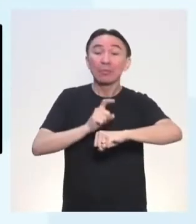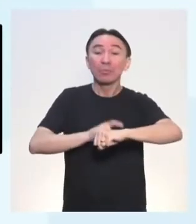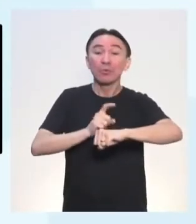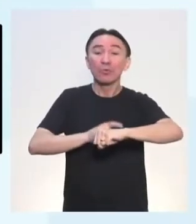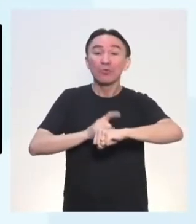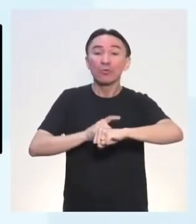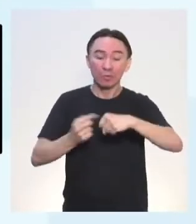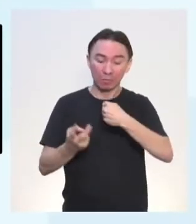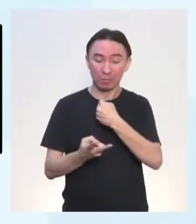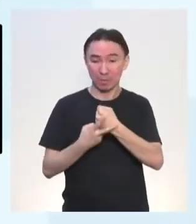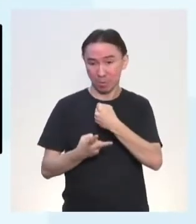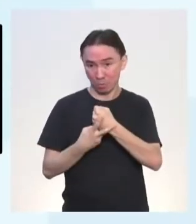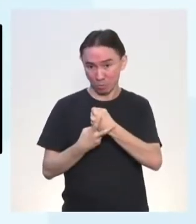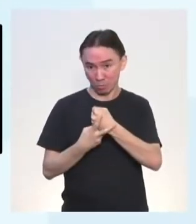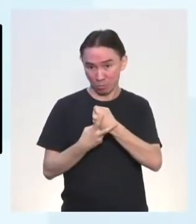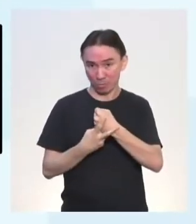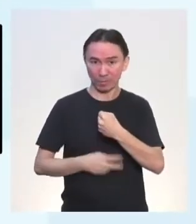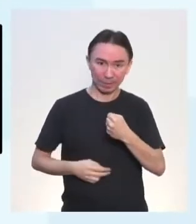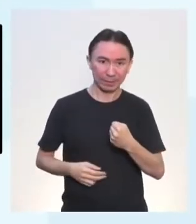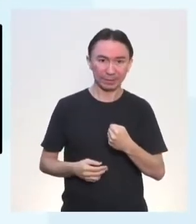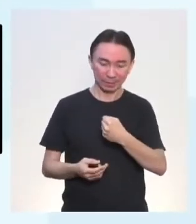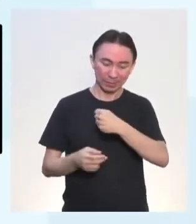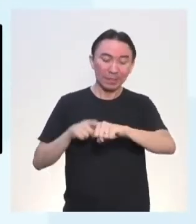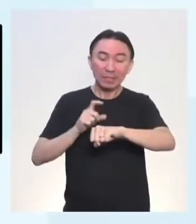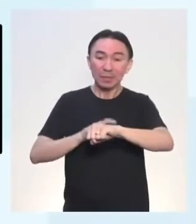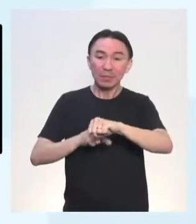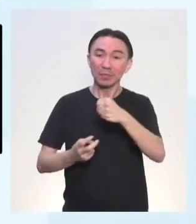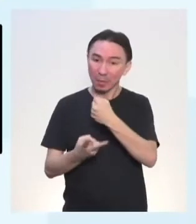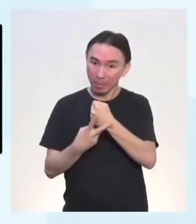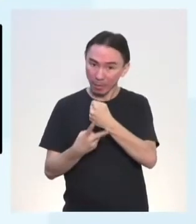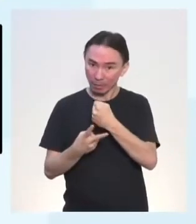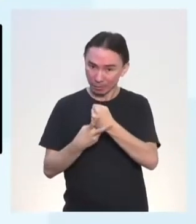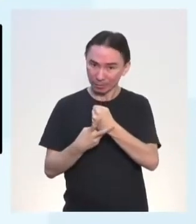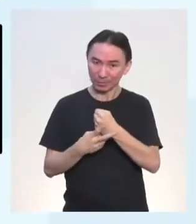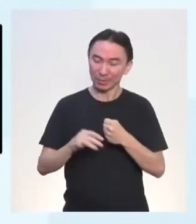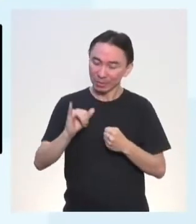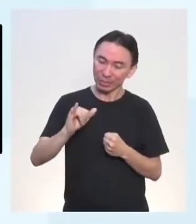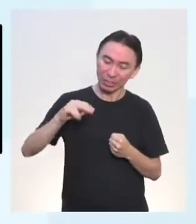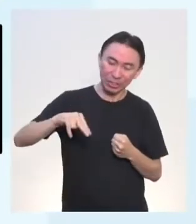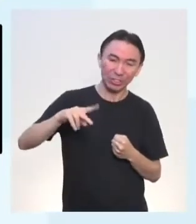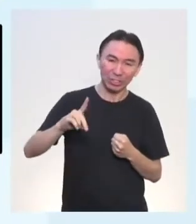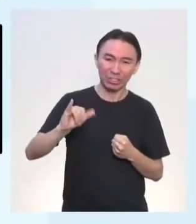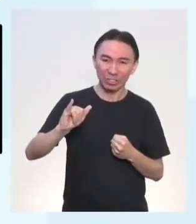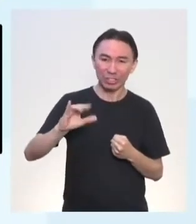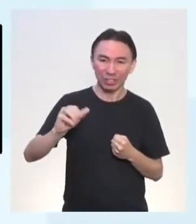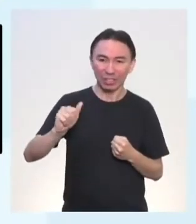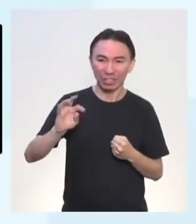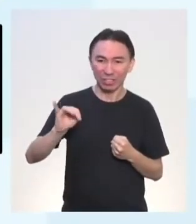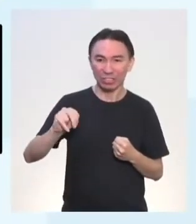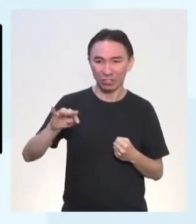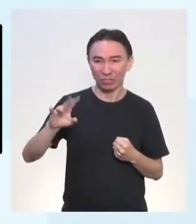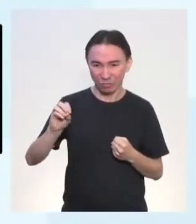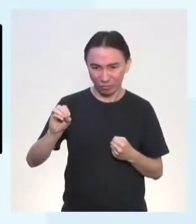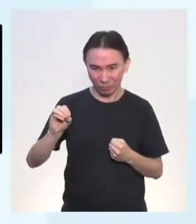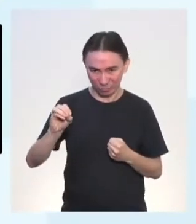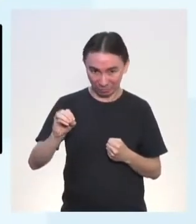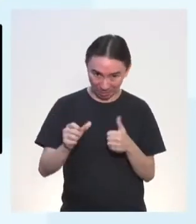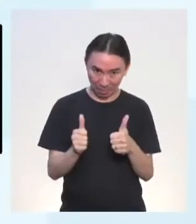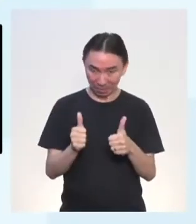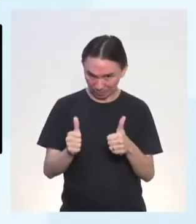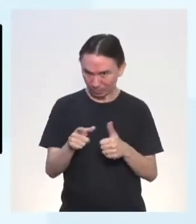então, do modo indicativo? Eu fiz 2 quadrinhos aí, só para vocês terem uma noção do geral. Nós